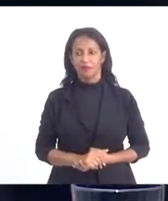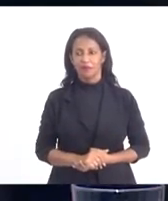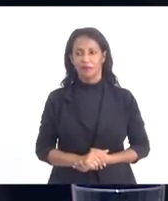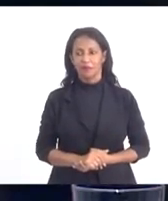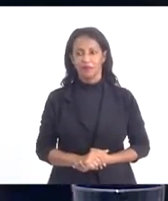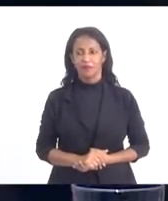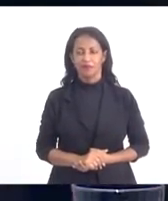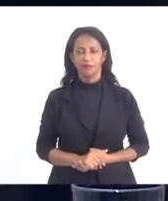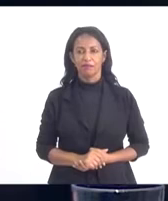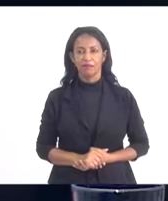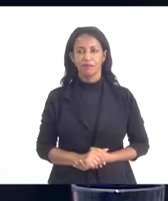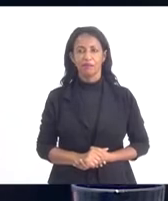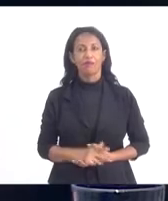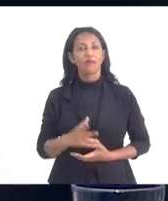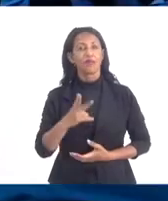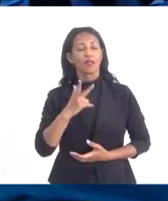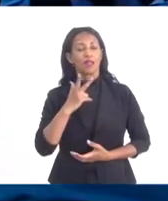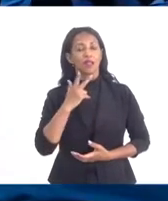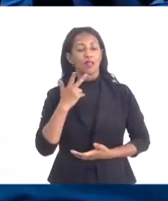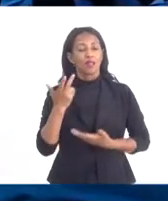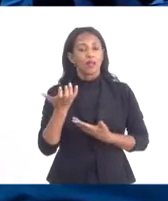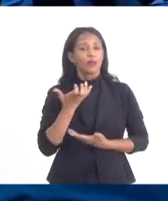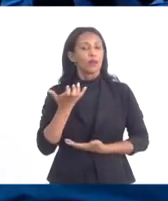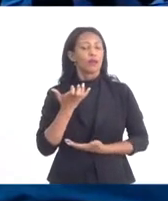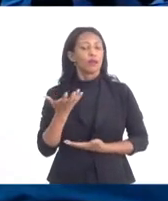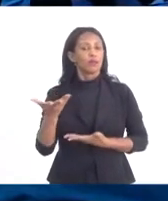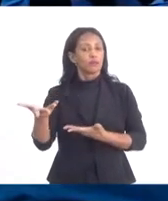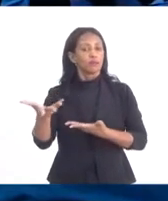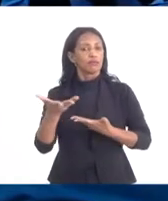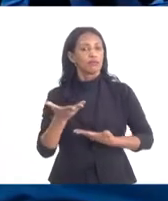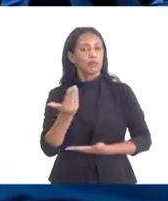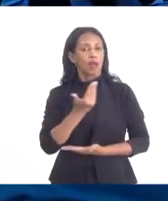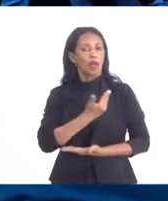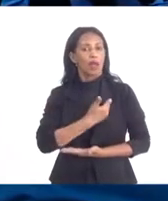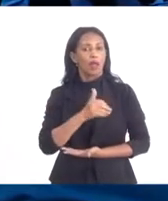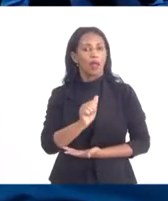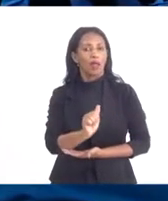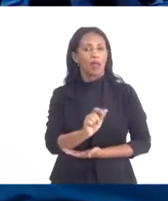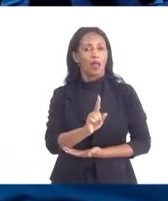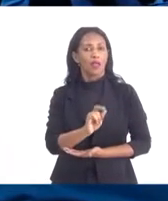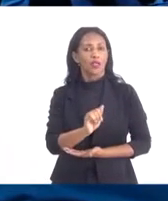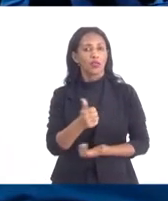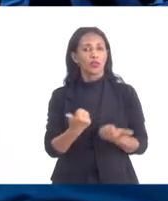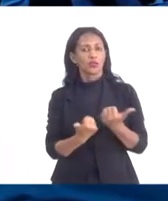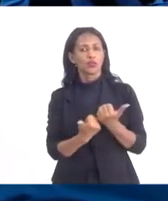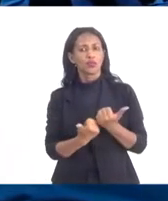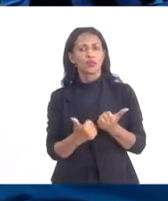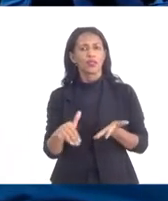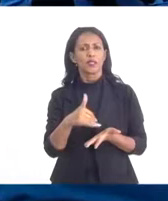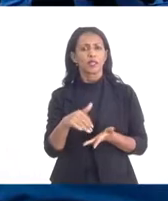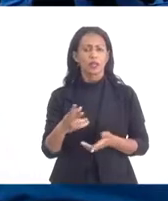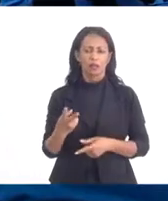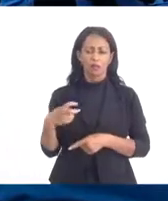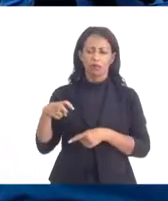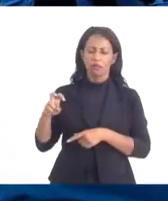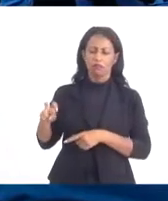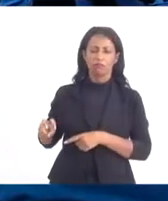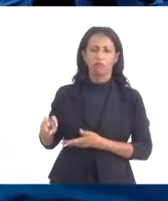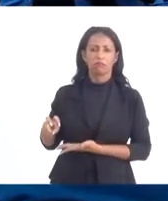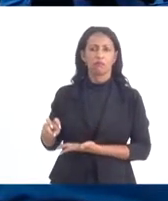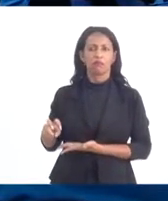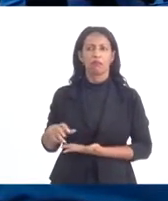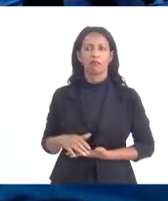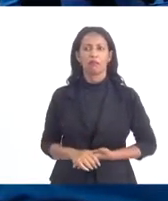saudar, eu quero fazer aqui, chamar o nosso amigo aqui, Adilson, que é subsecretário, para estar conosco à mesa.